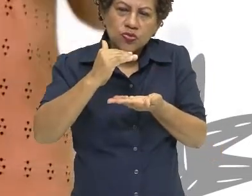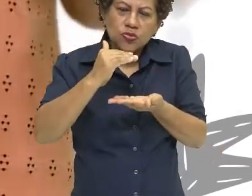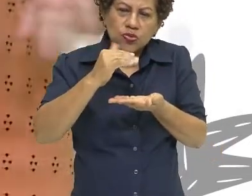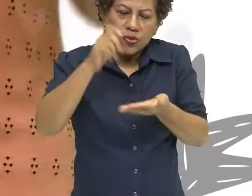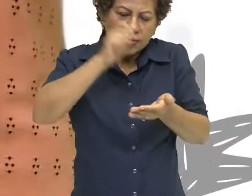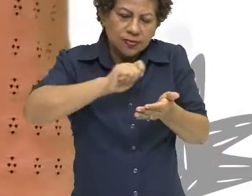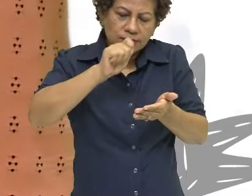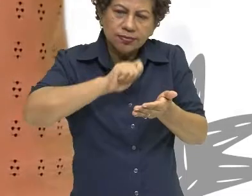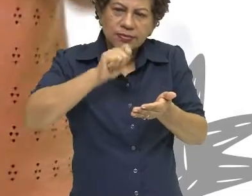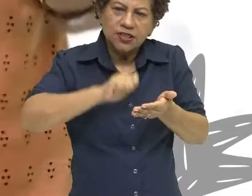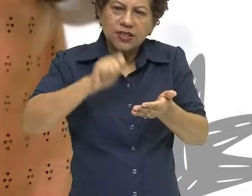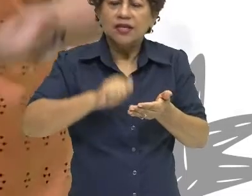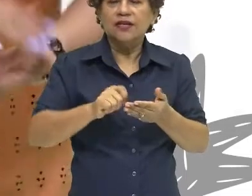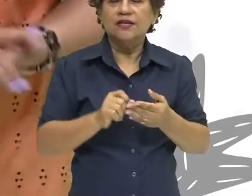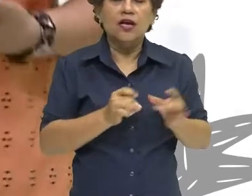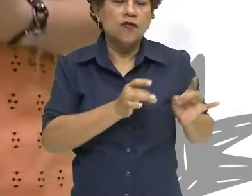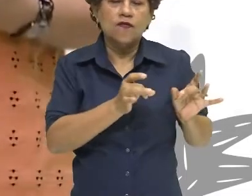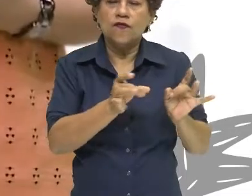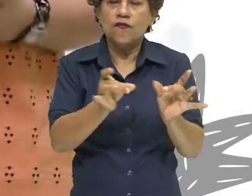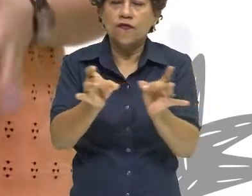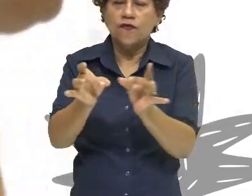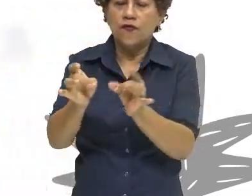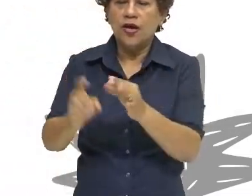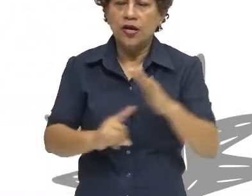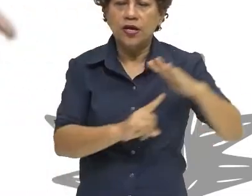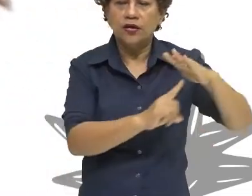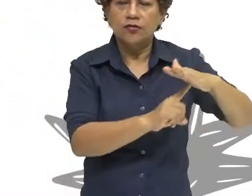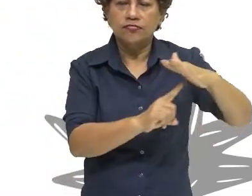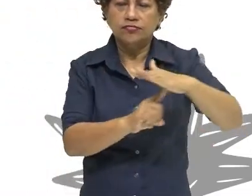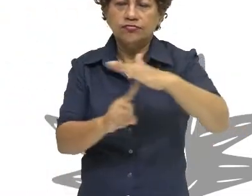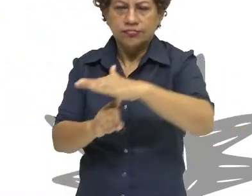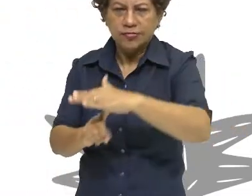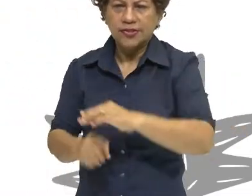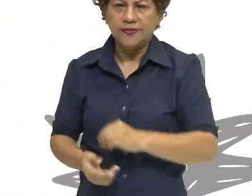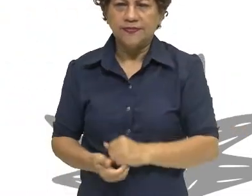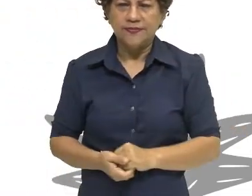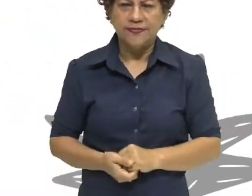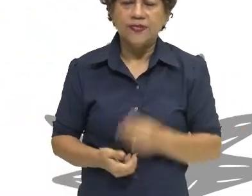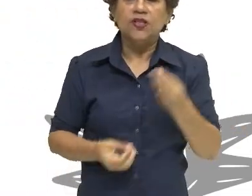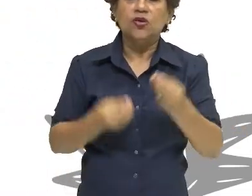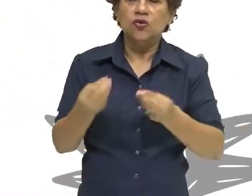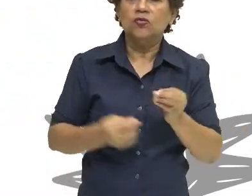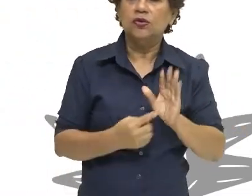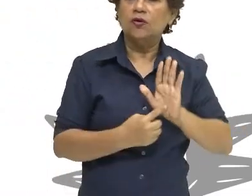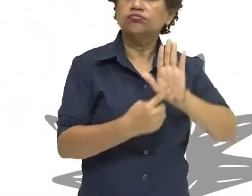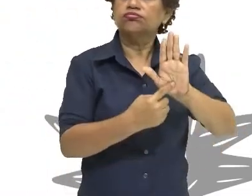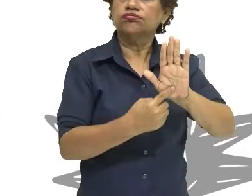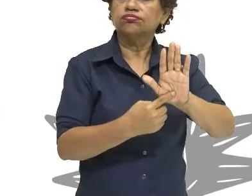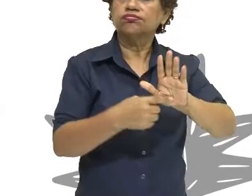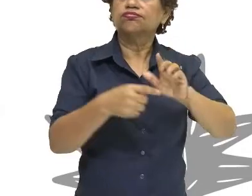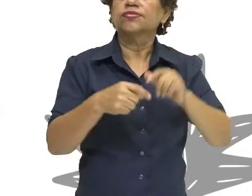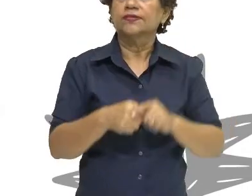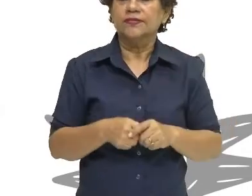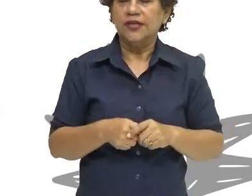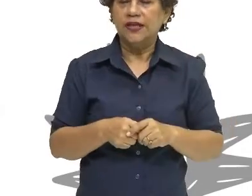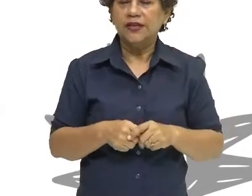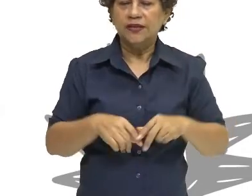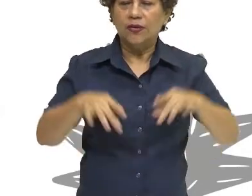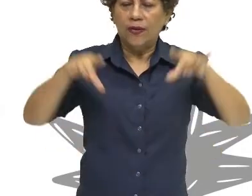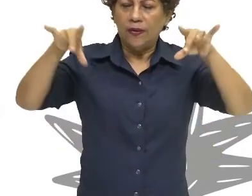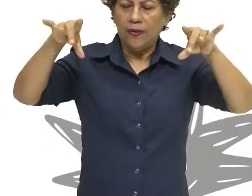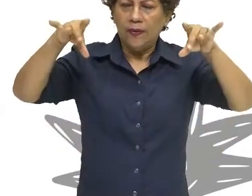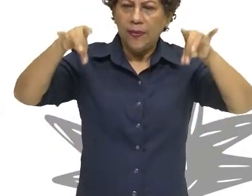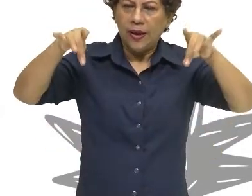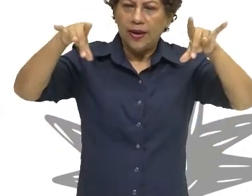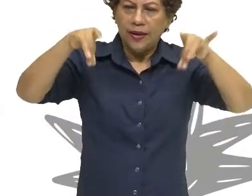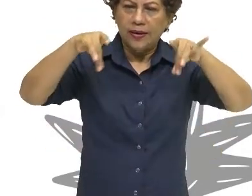escrevem e vendidas em mercados populares. E sabe como é que elas são exibidas para venda? Em cordéis, que são uma